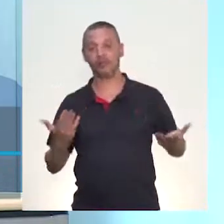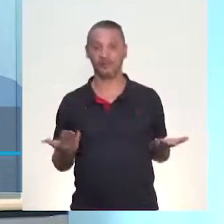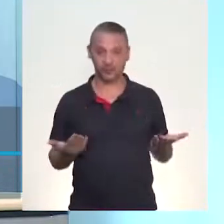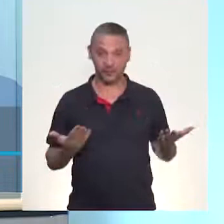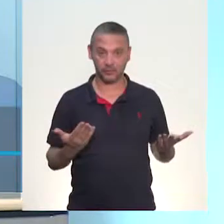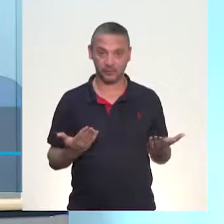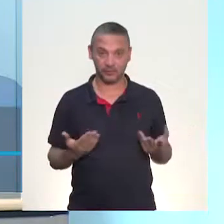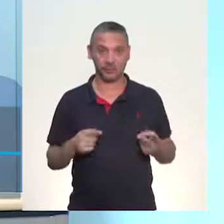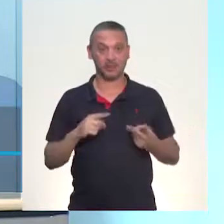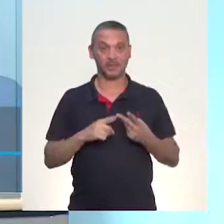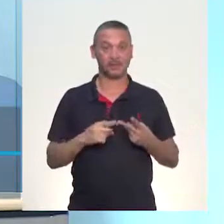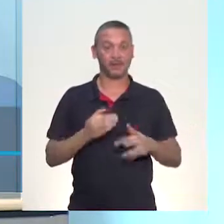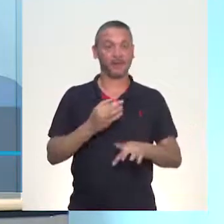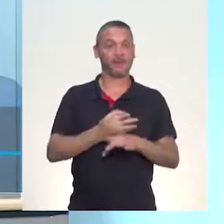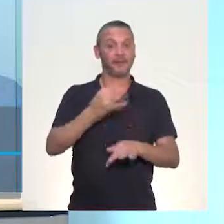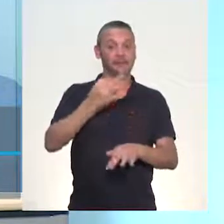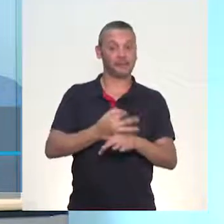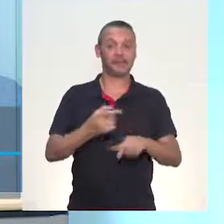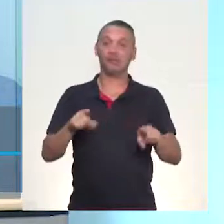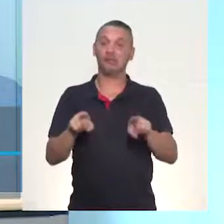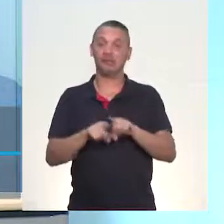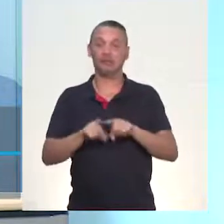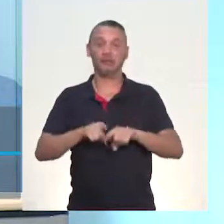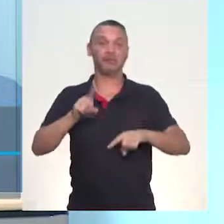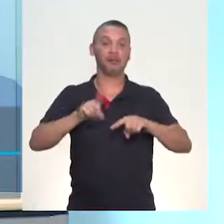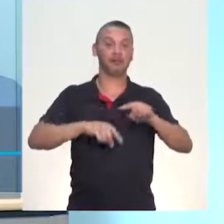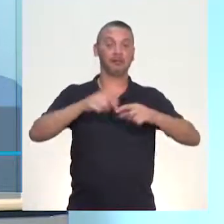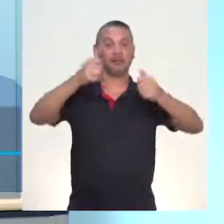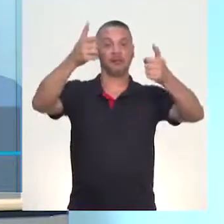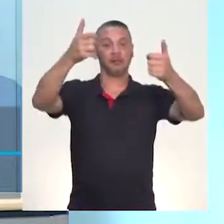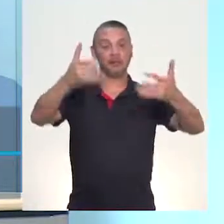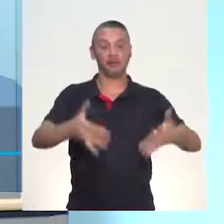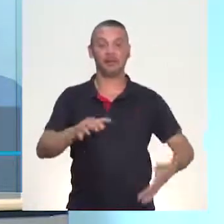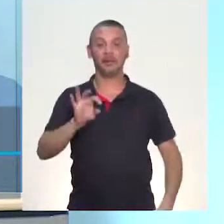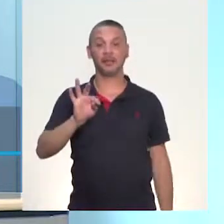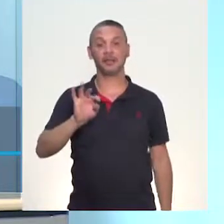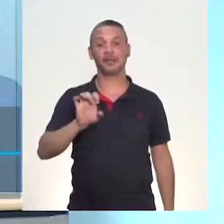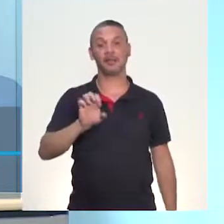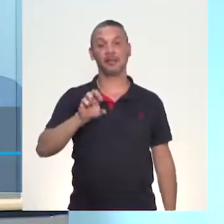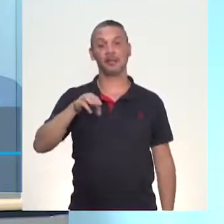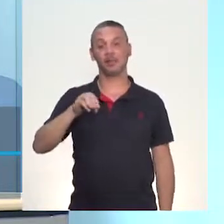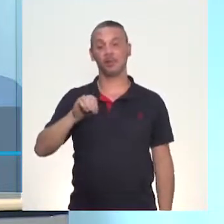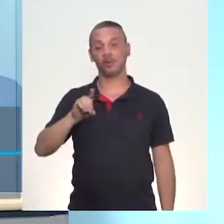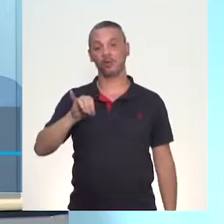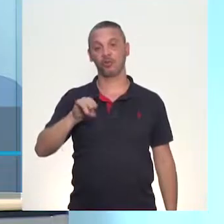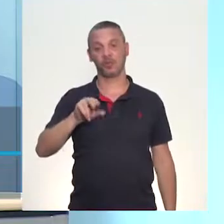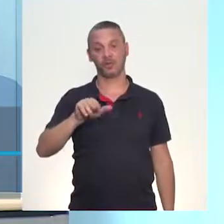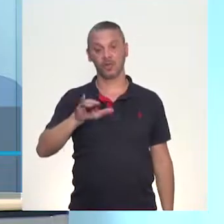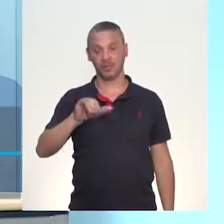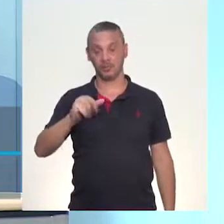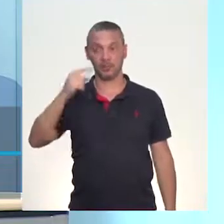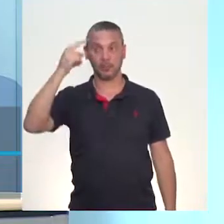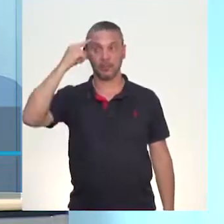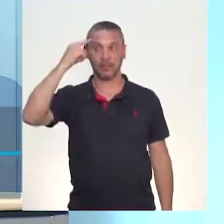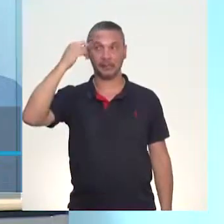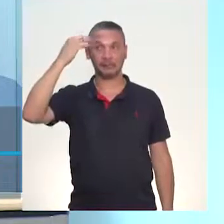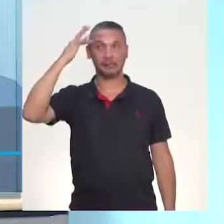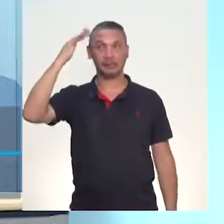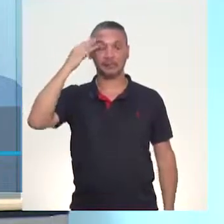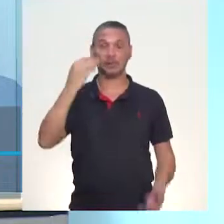a física tem a disciplina termodinâmica, que vai pensar na questão de como que